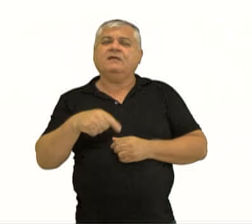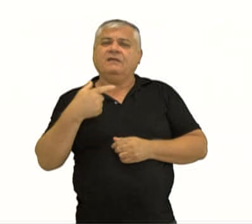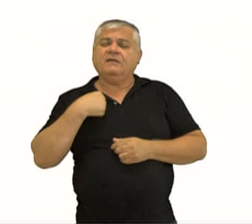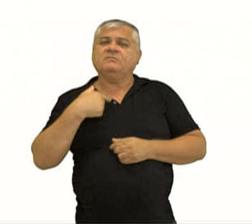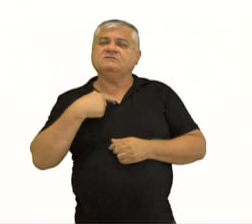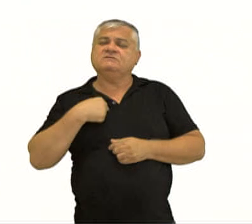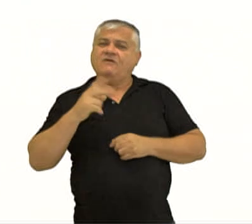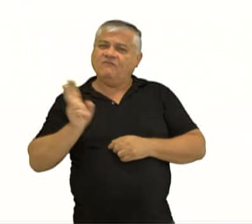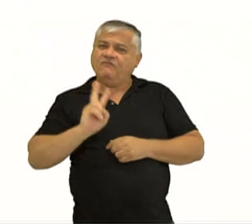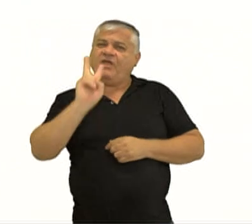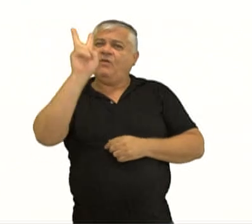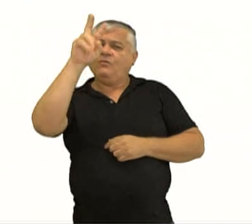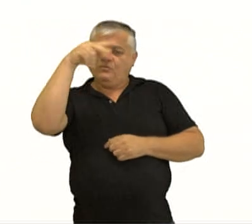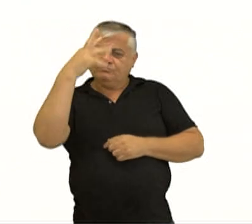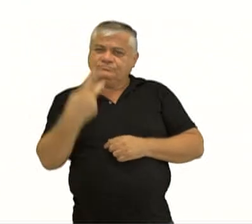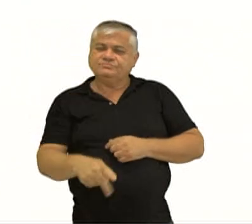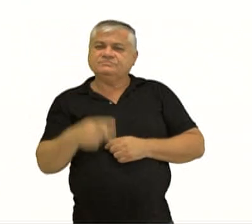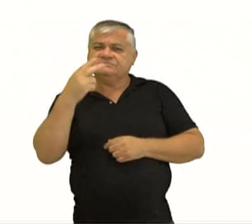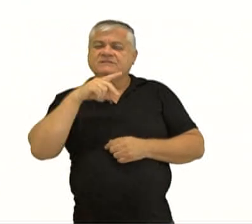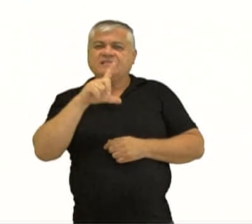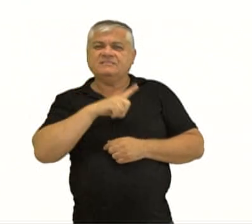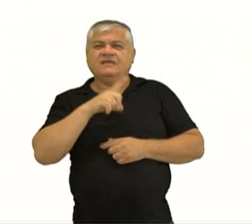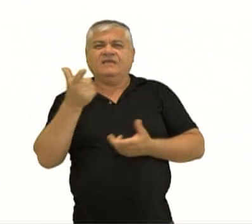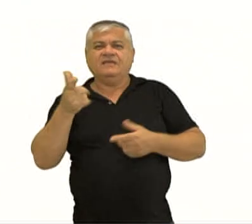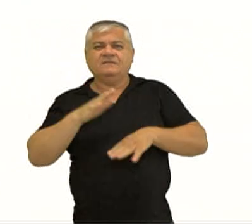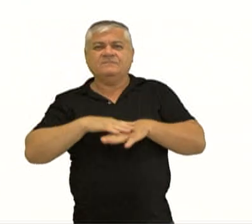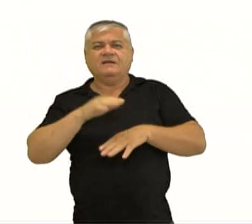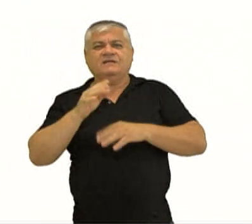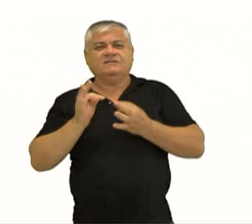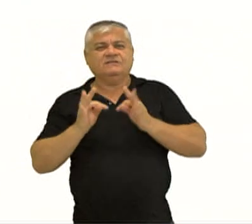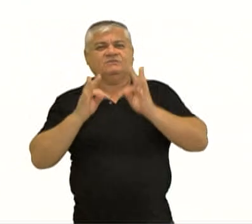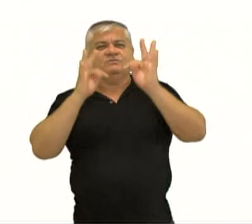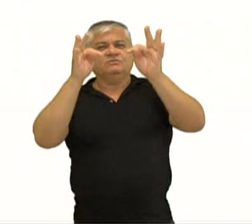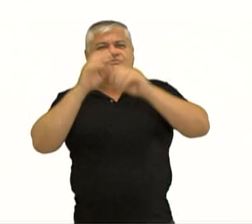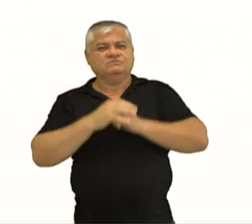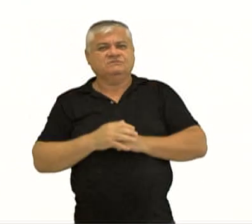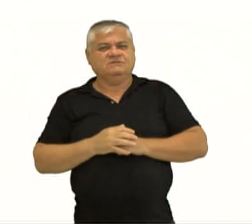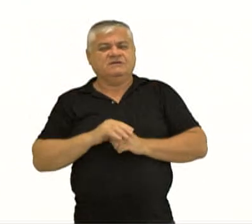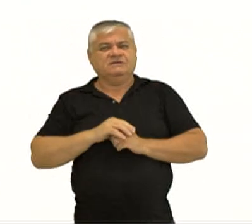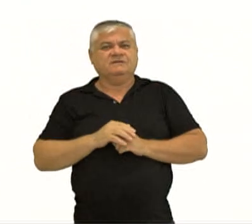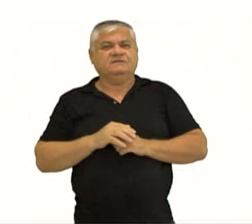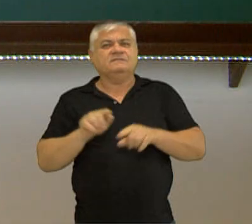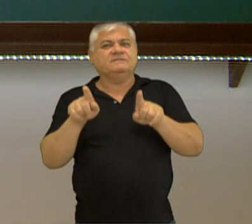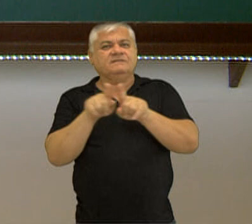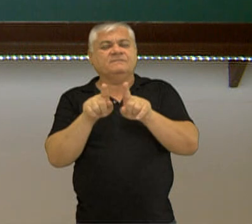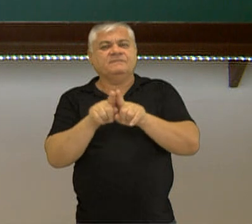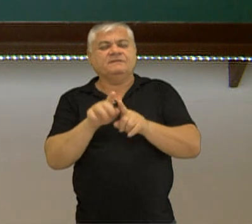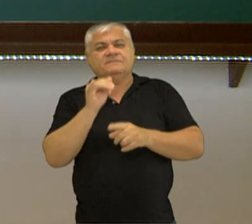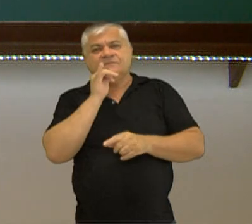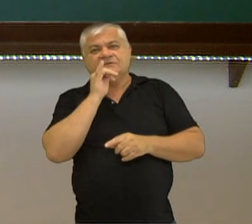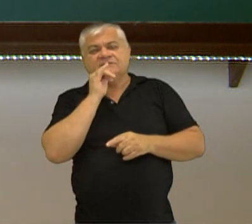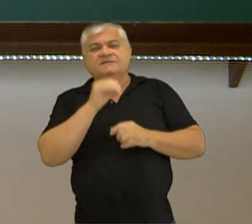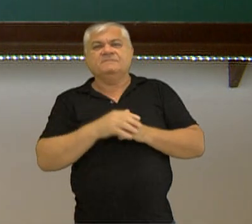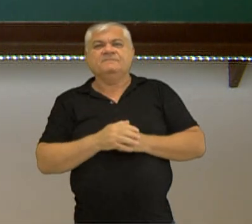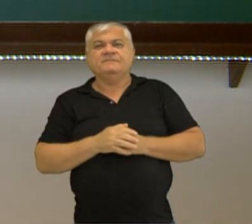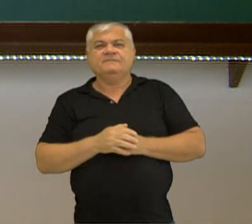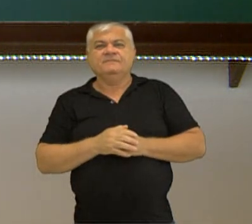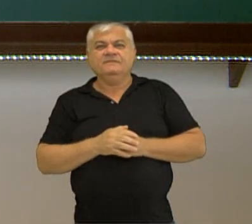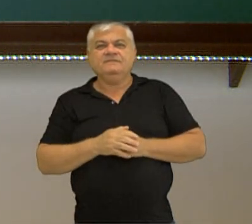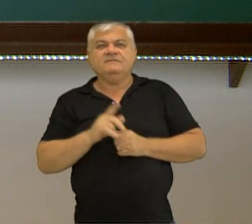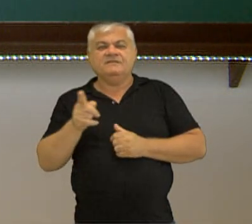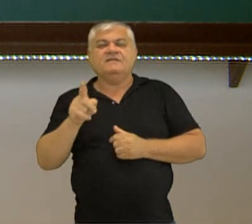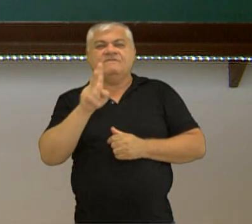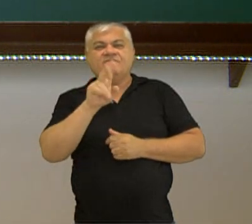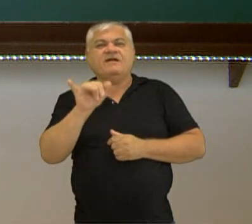reconhecidamente como o país que mais desenvolveu essa tecnologia, ou que